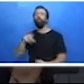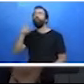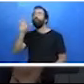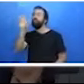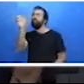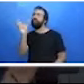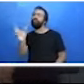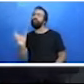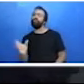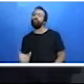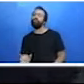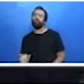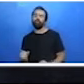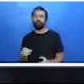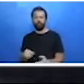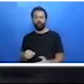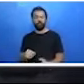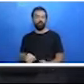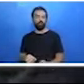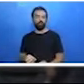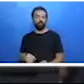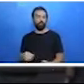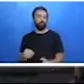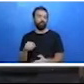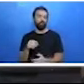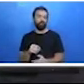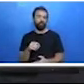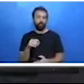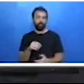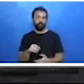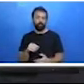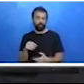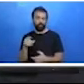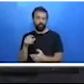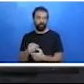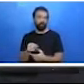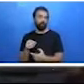no final. Então, é assim que eles conseguem o ritmo, tá bom?